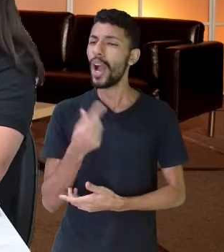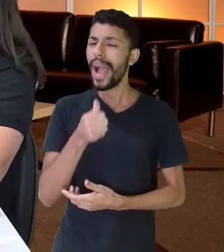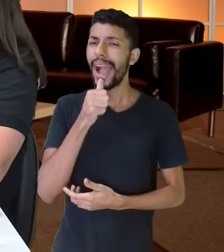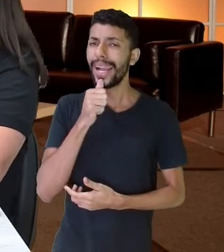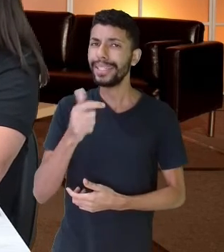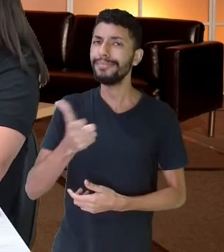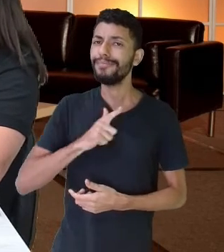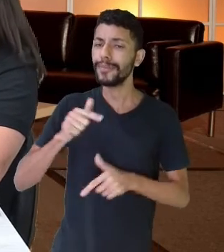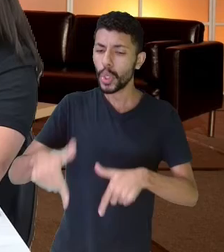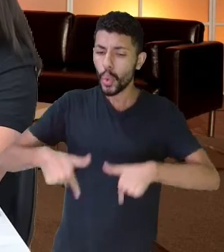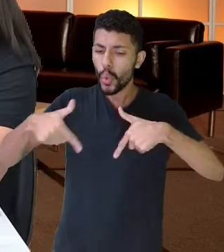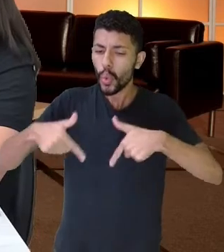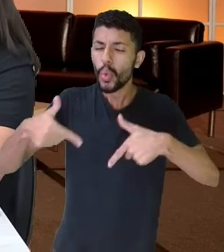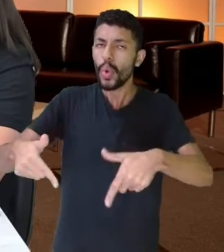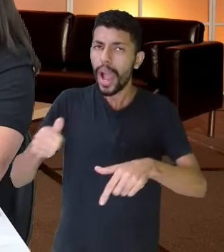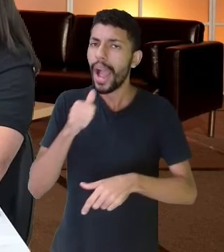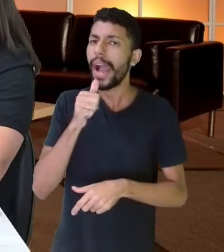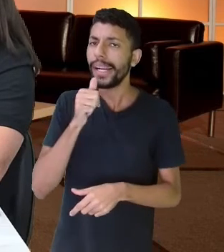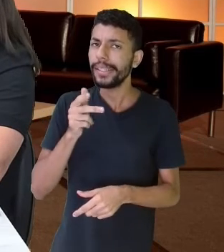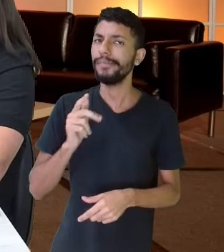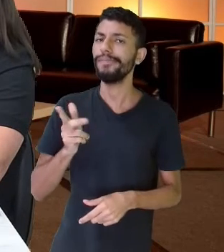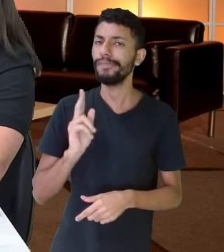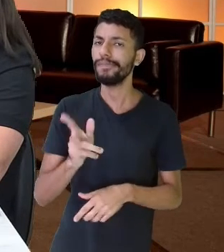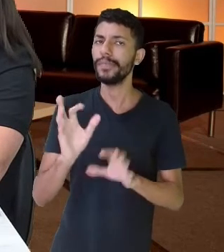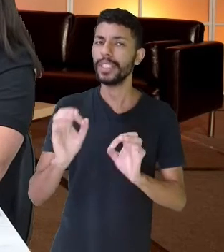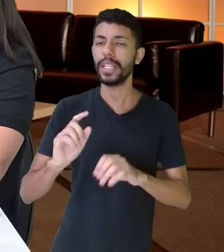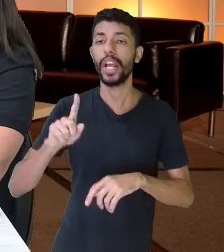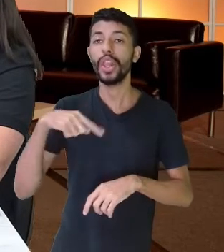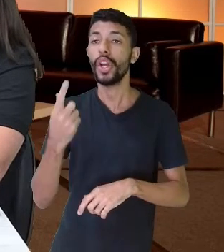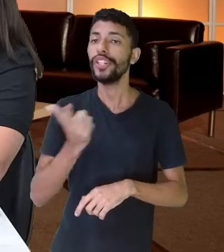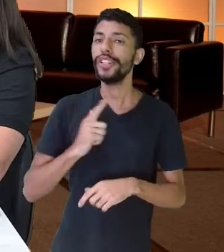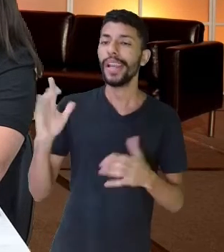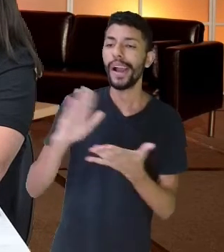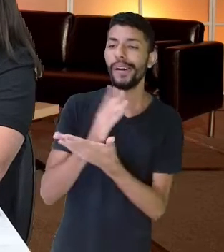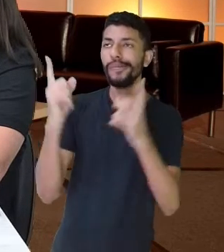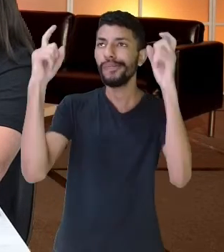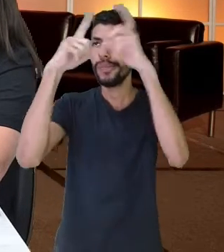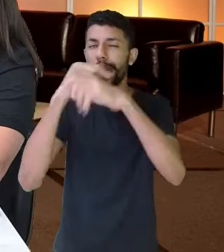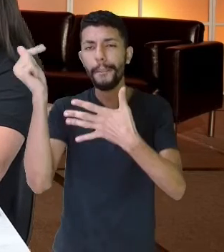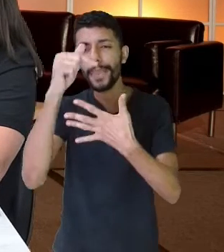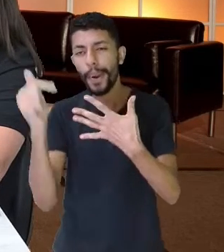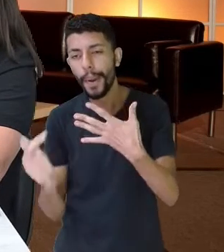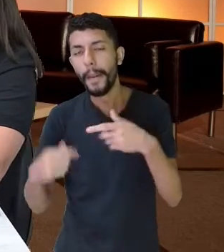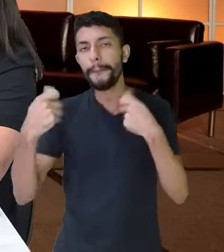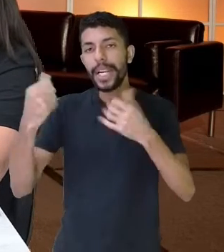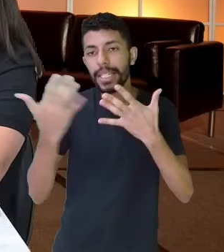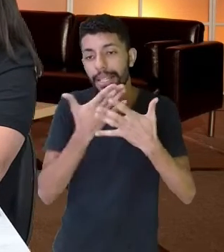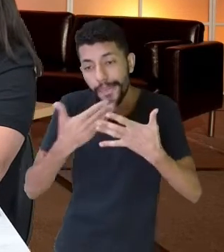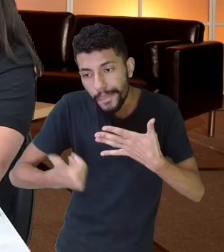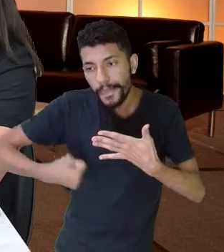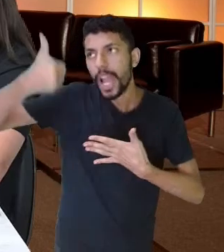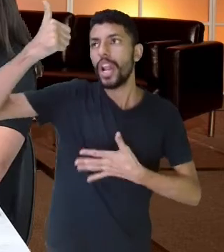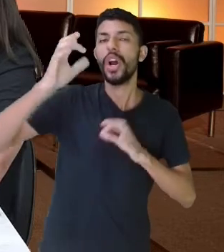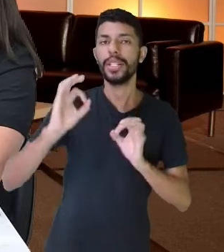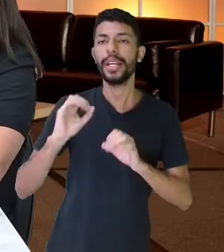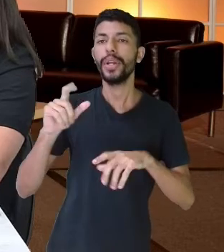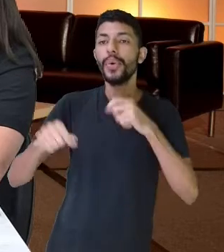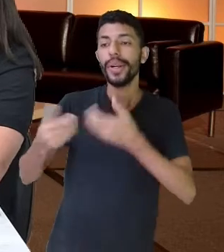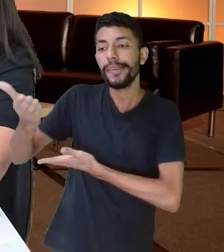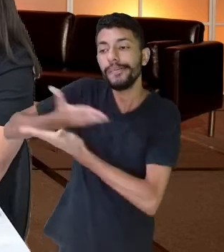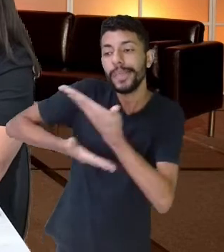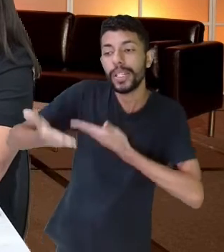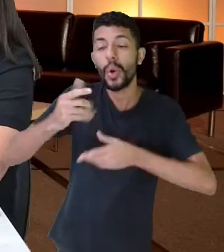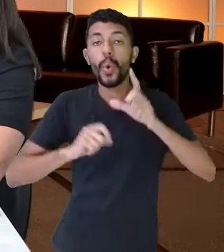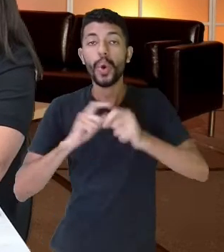desafios. É desafiador, nós temos ainda pontos que precisamos melhorar nessa interação entre intérprete de